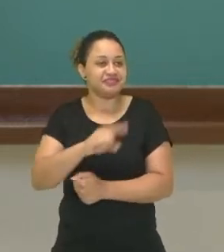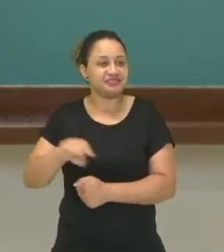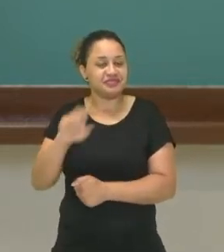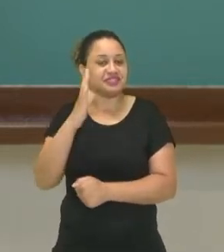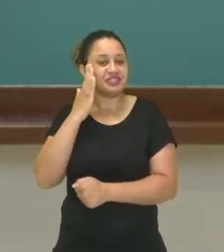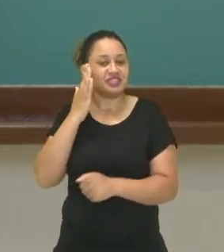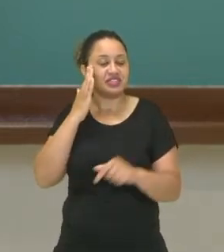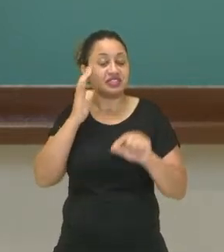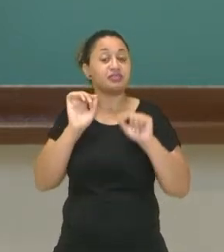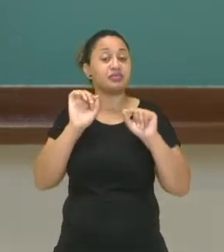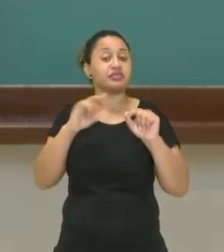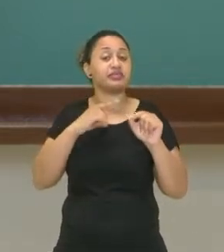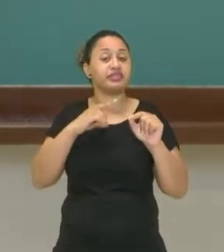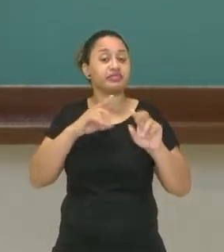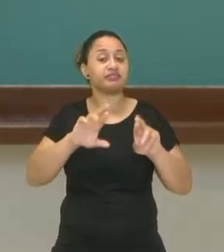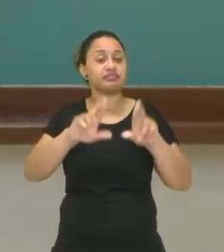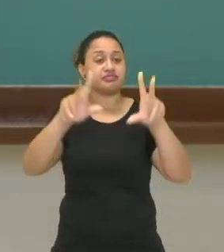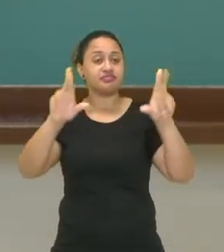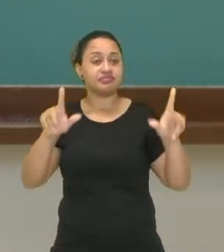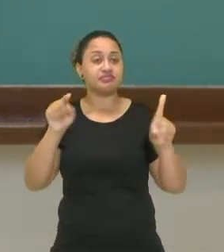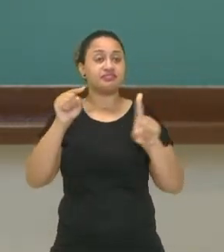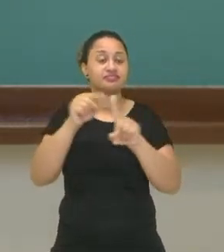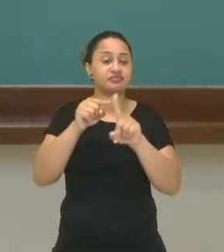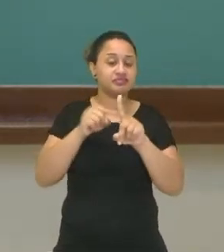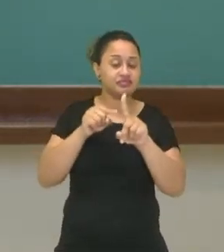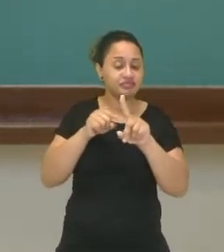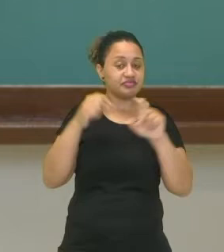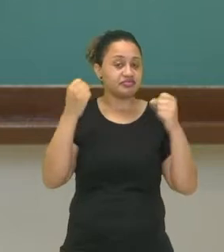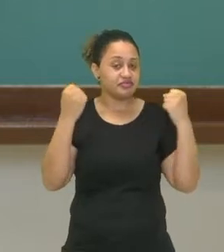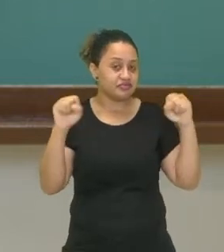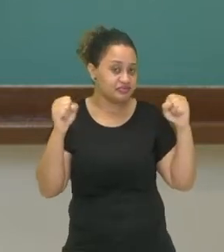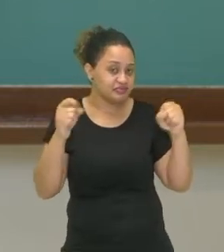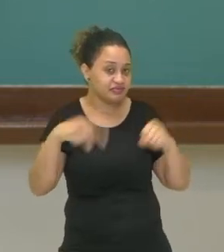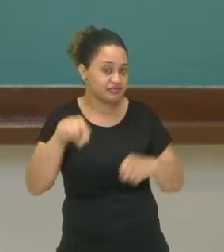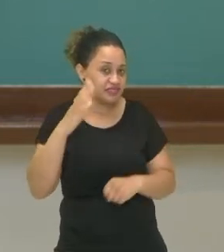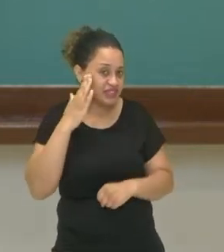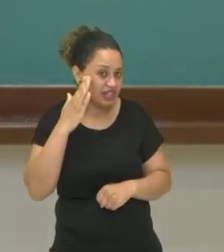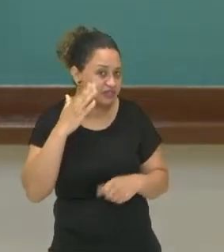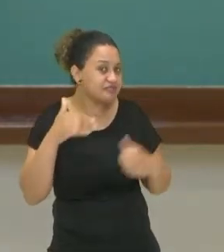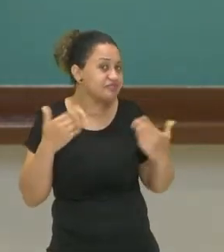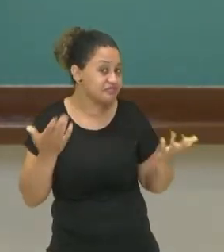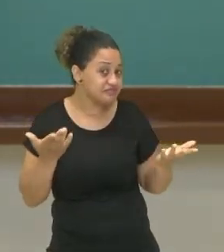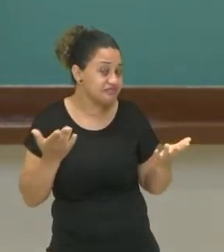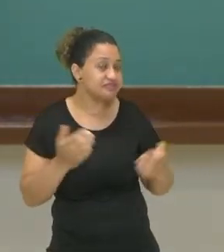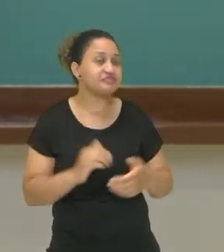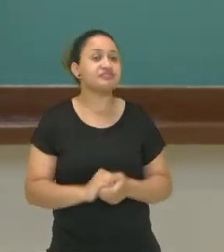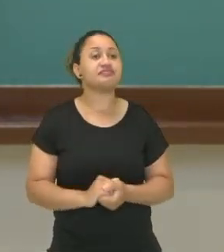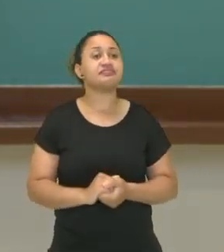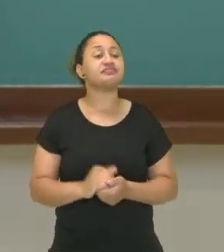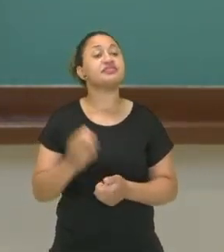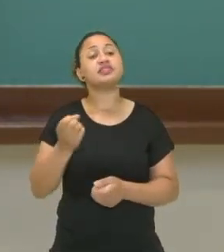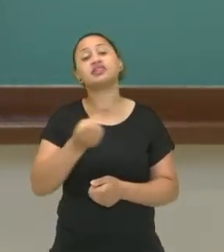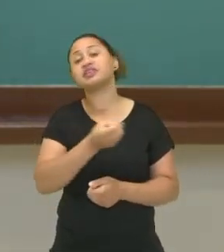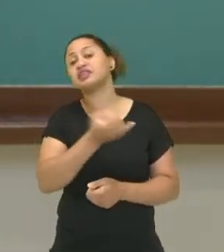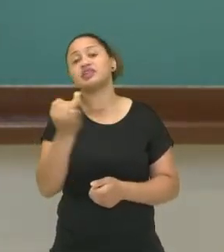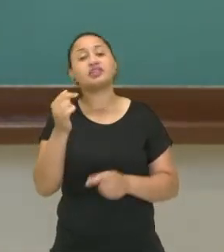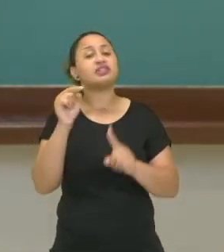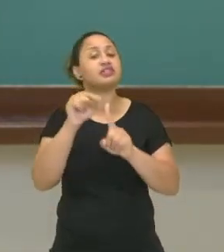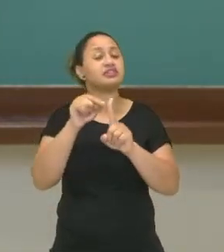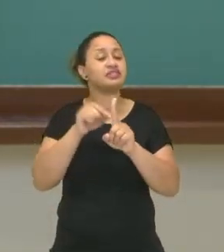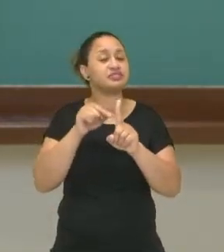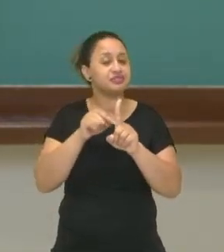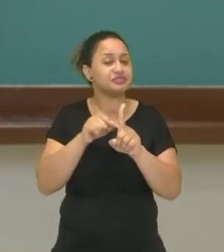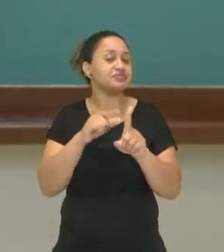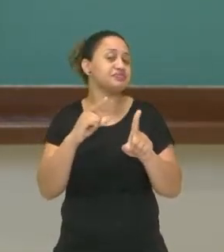sabe que existem diferentes tipos de ginástica? Sabe? E quais são os tipos